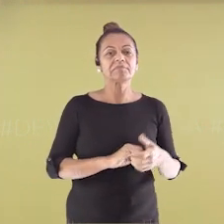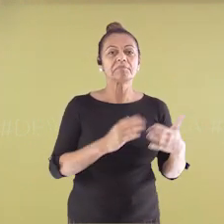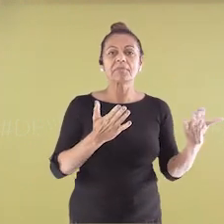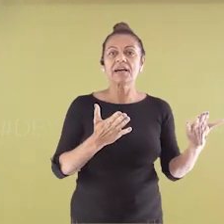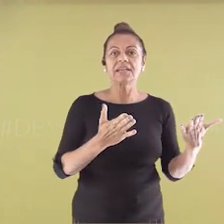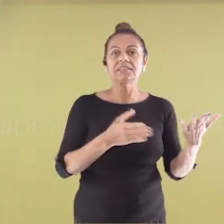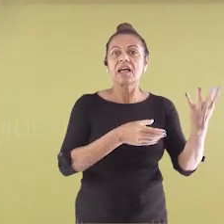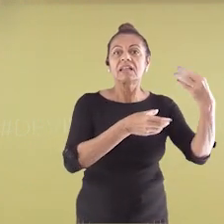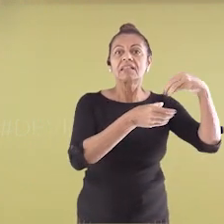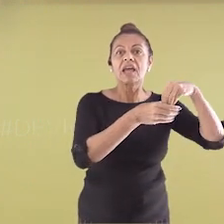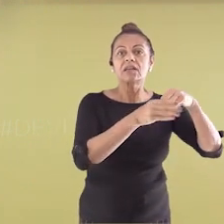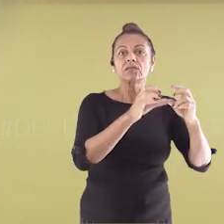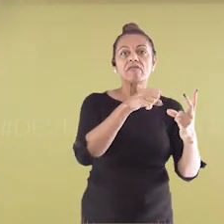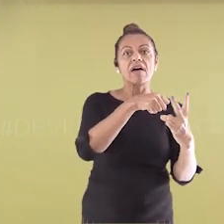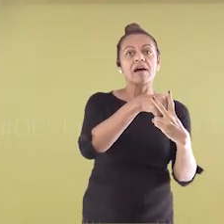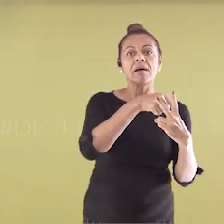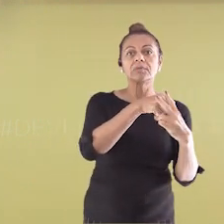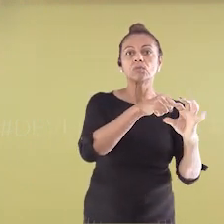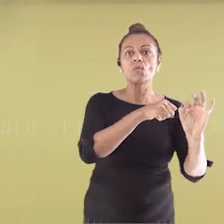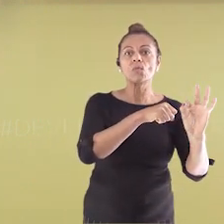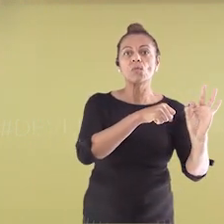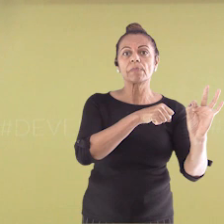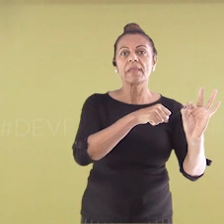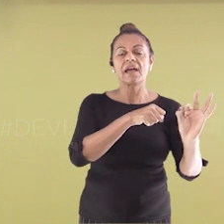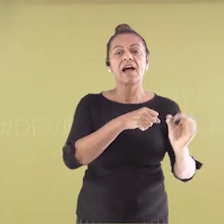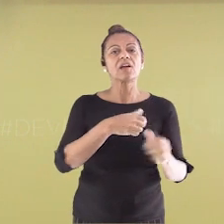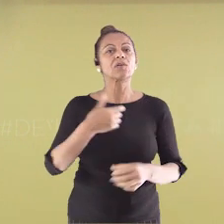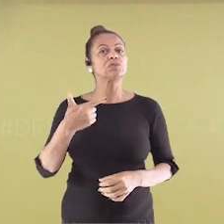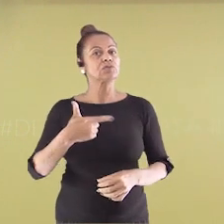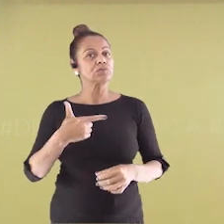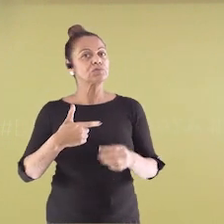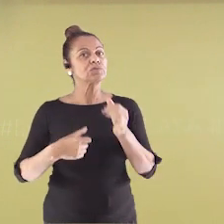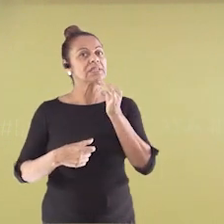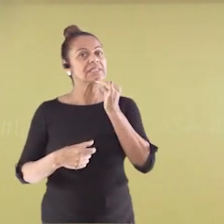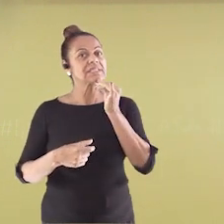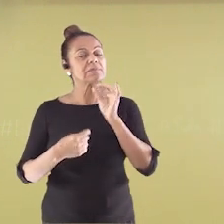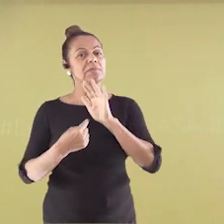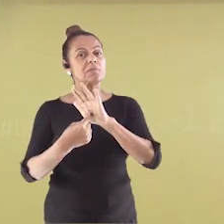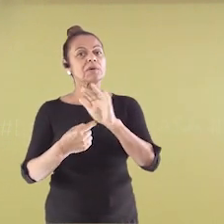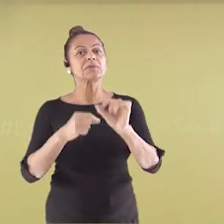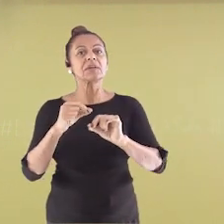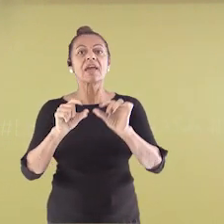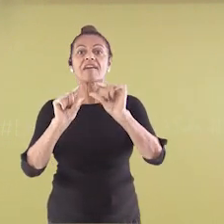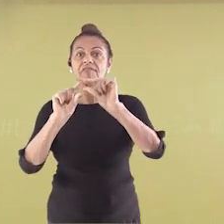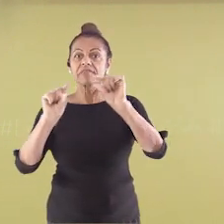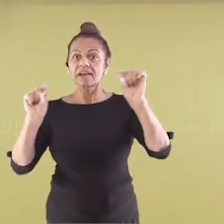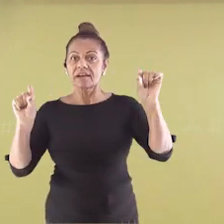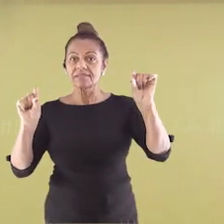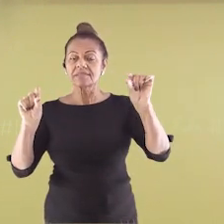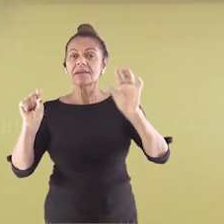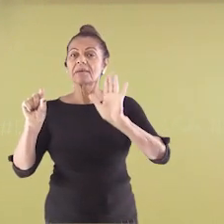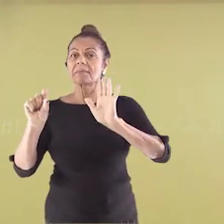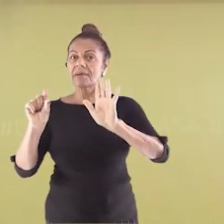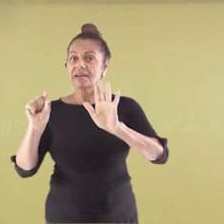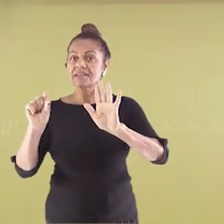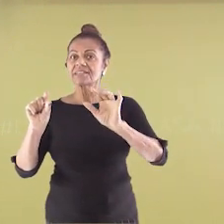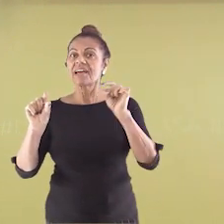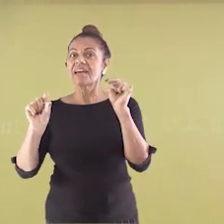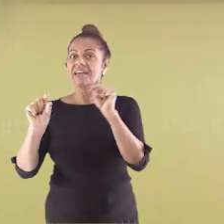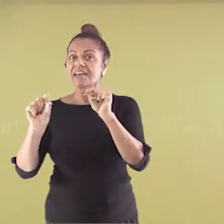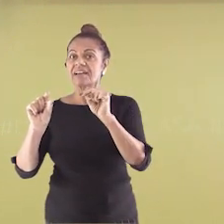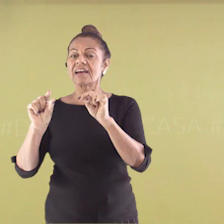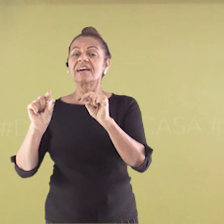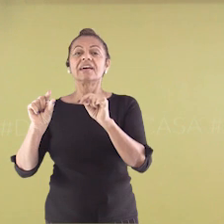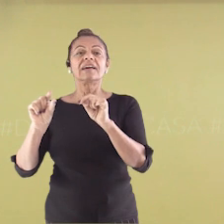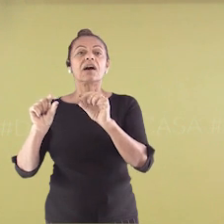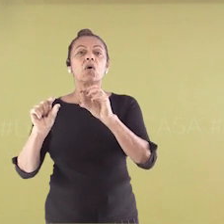Ela possui sentido completo, ou seja, entendemos o que esse enunciado ali quer passar, e ele não possui nenhum verbo. Já